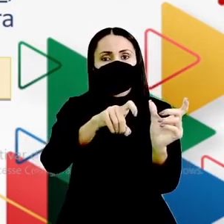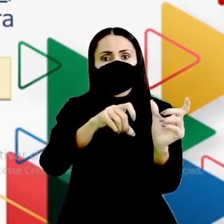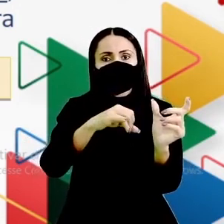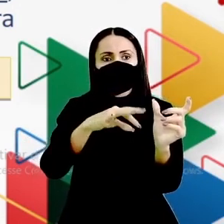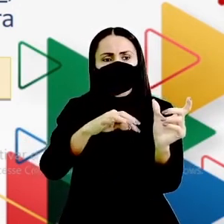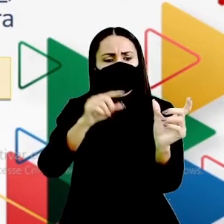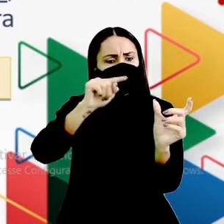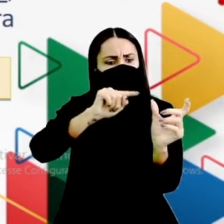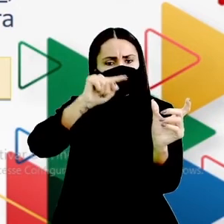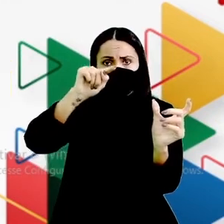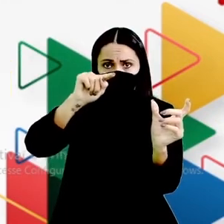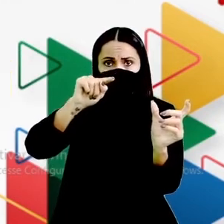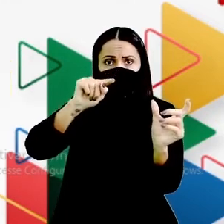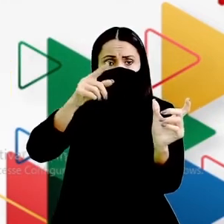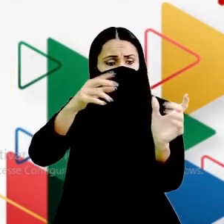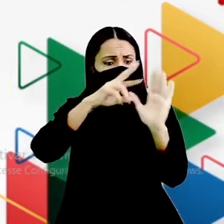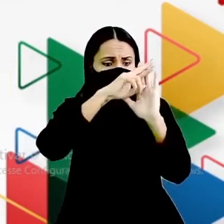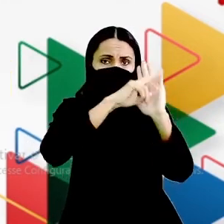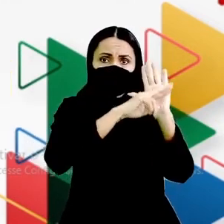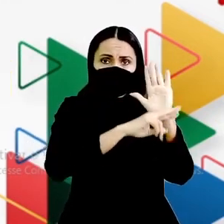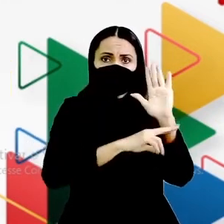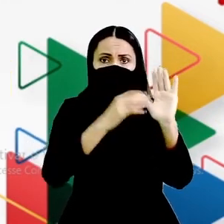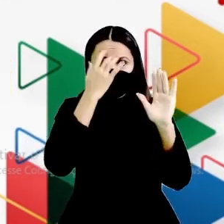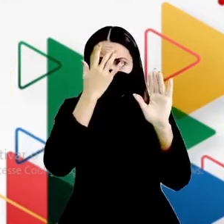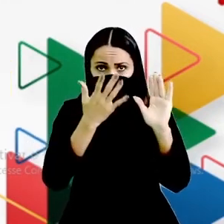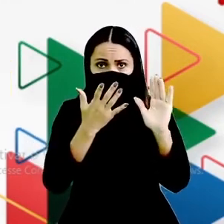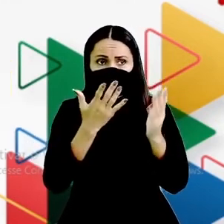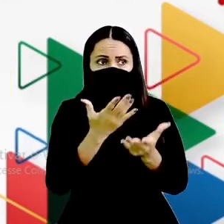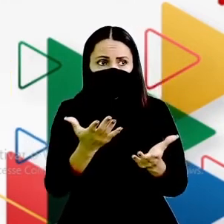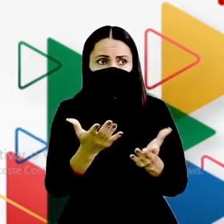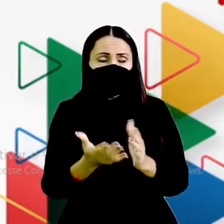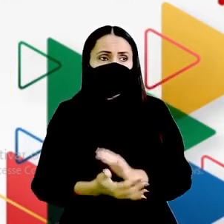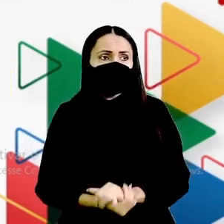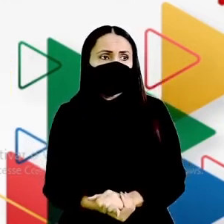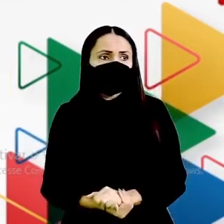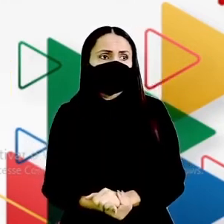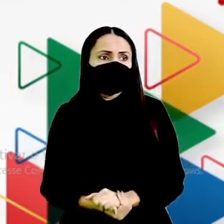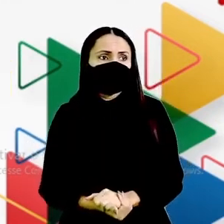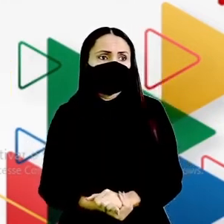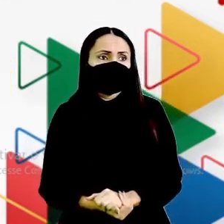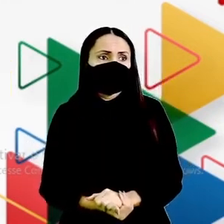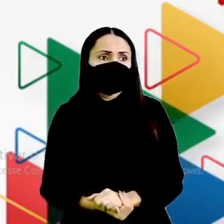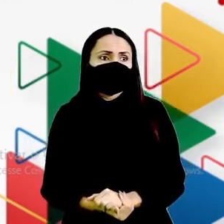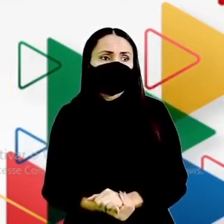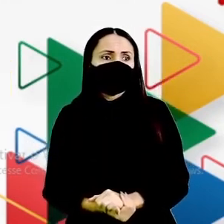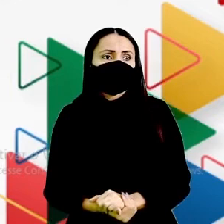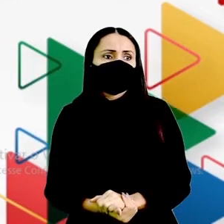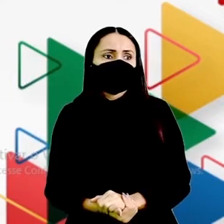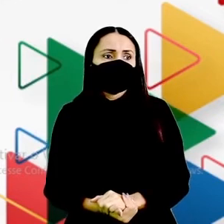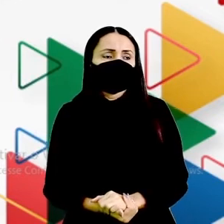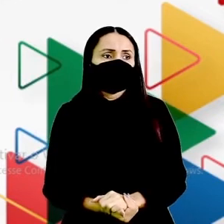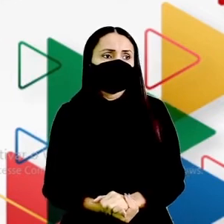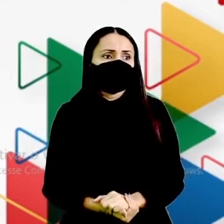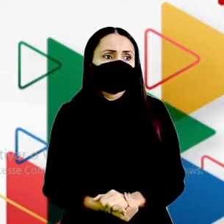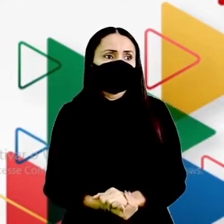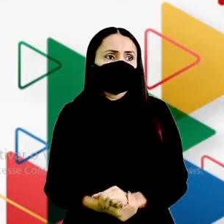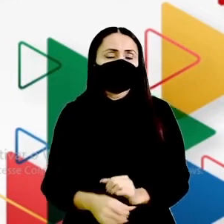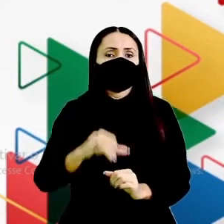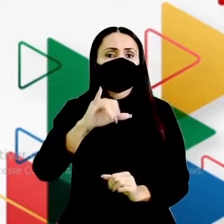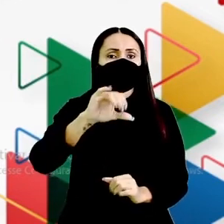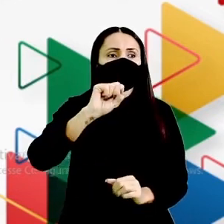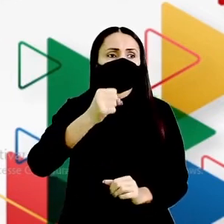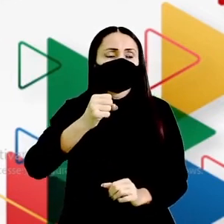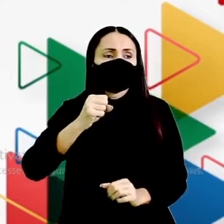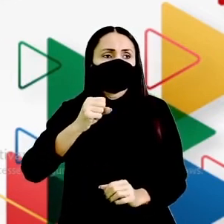A regra é fácil de você decorar. Simbora. A próxima. Olha lá, ó, levam acento os paroxítonos terminados em iis, caqui,